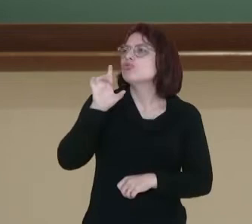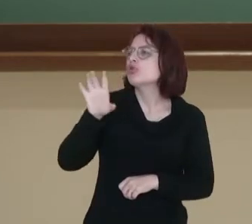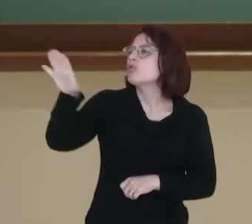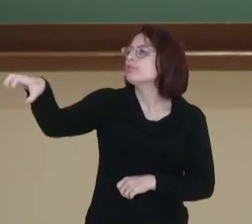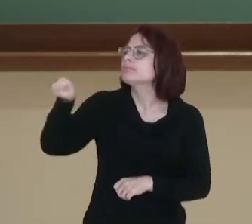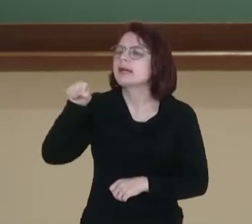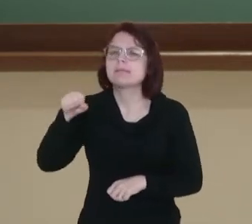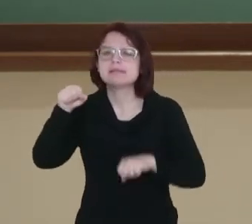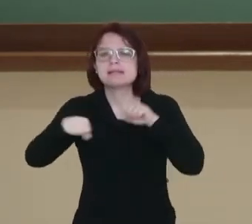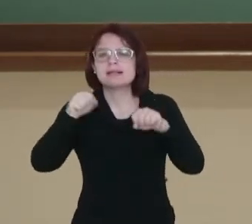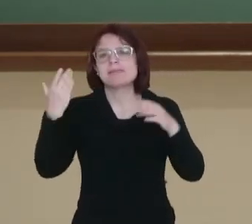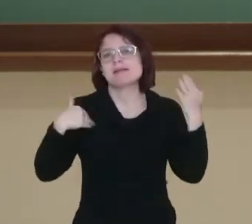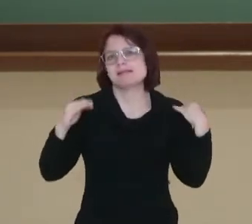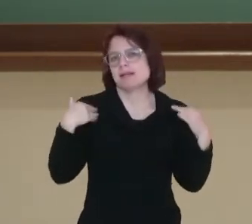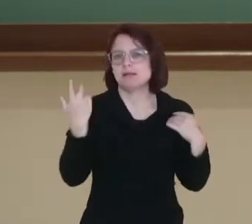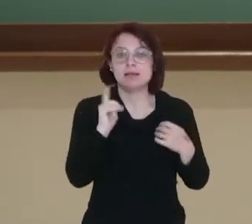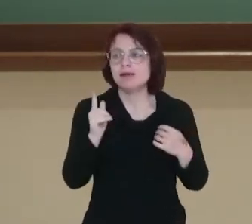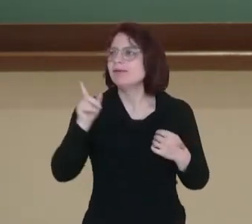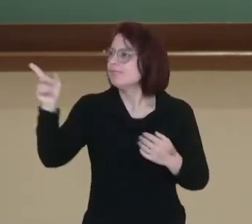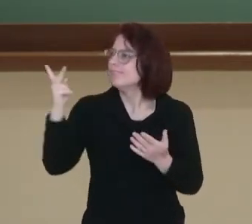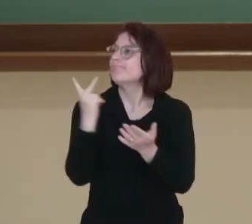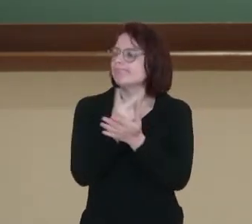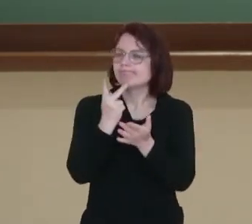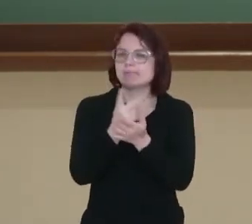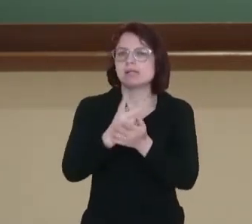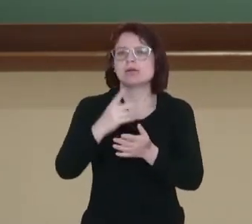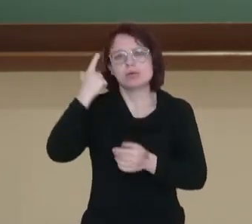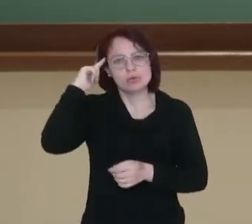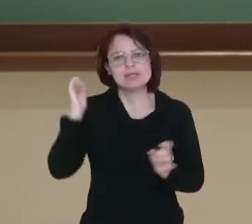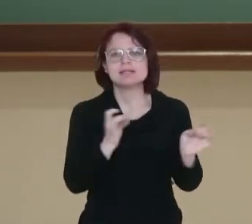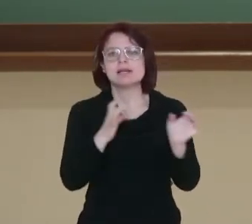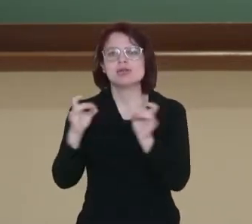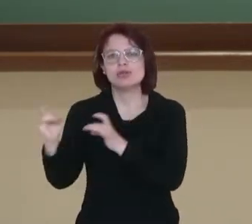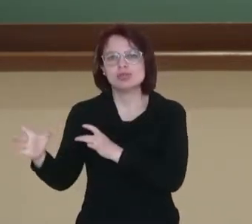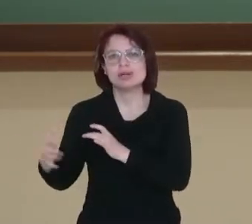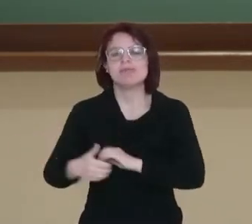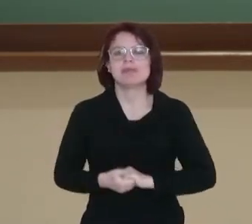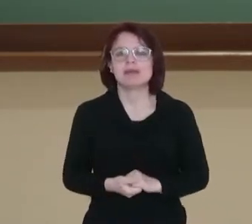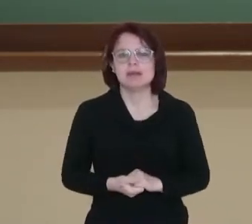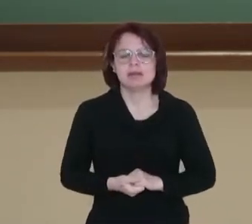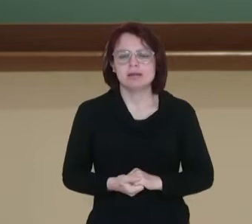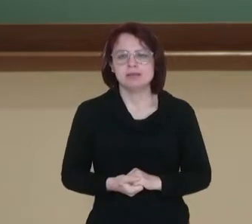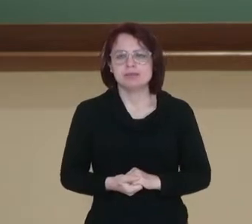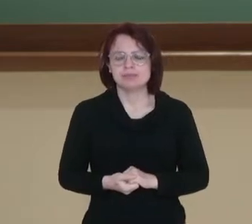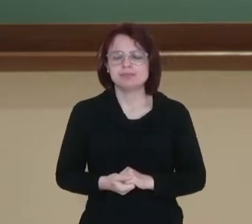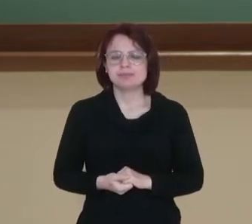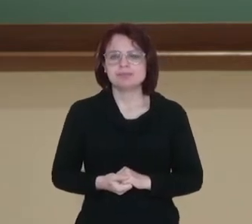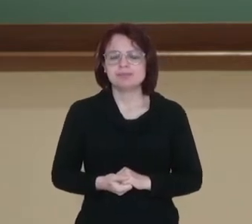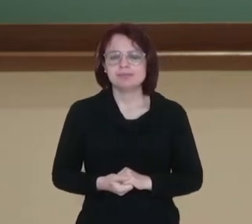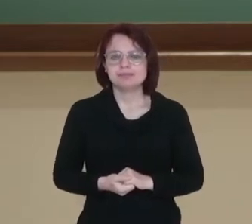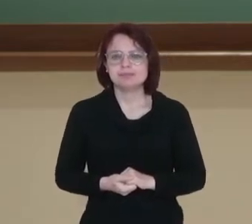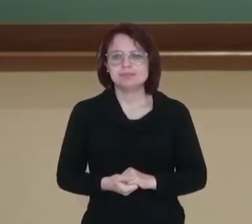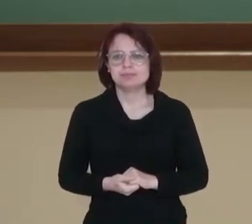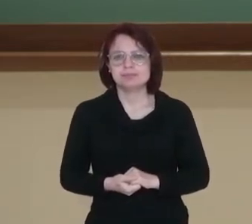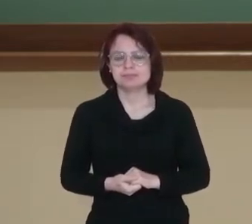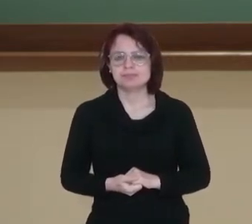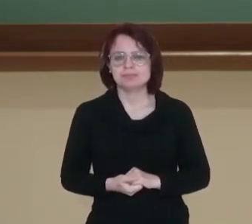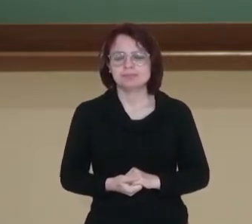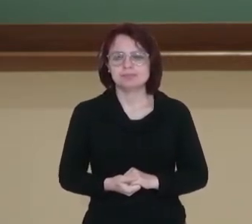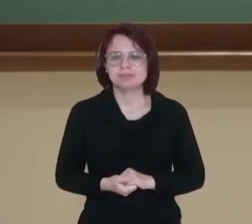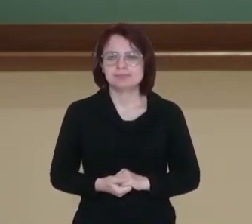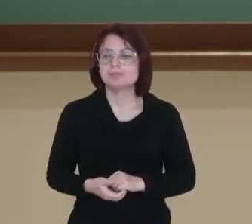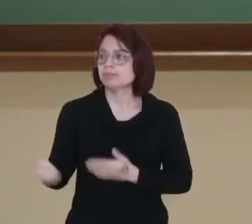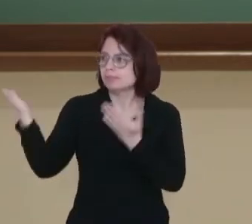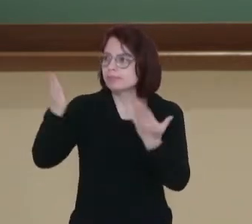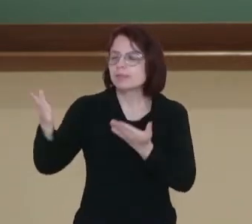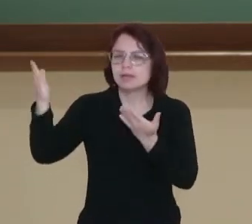ali de vez em quando, não, diariamente, né? Cotidianamente essas pessoas utilizam ali esse